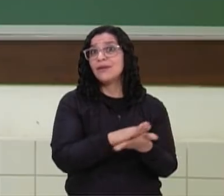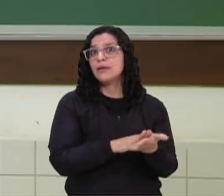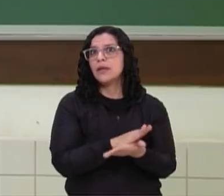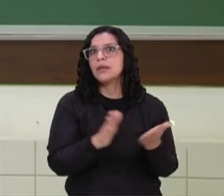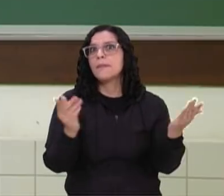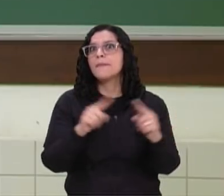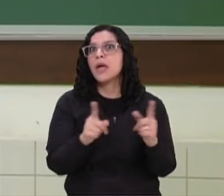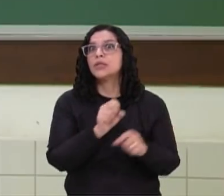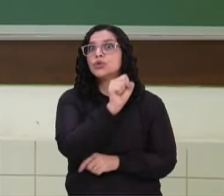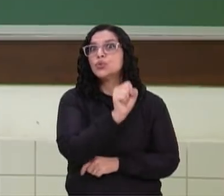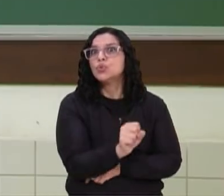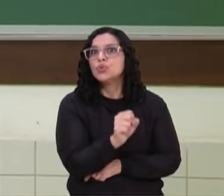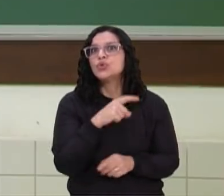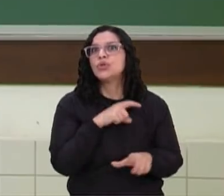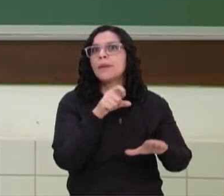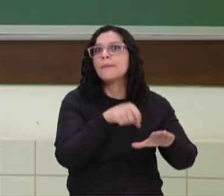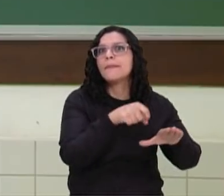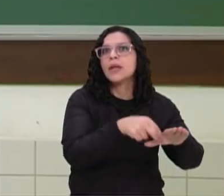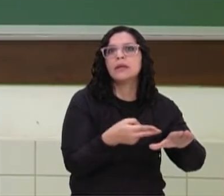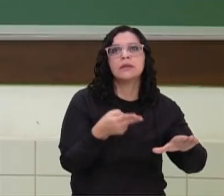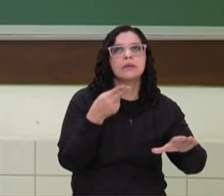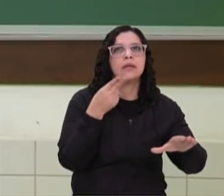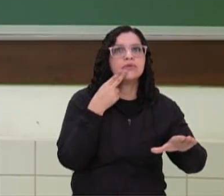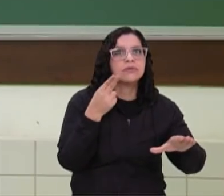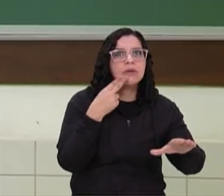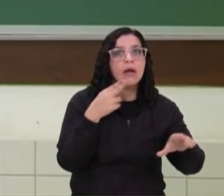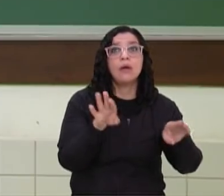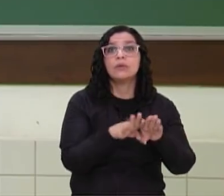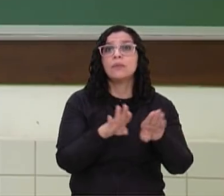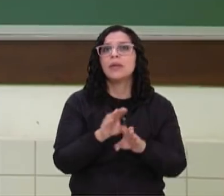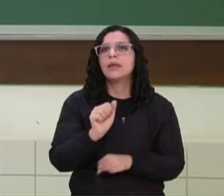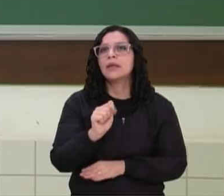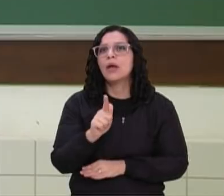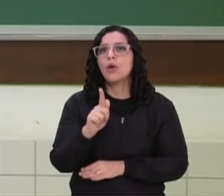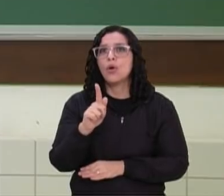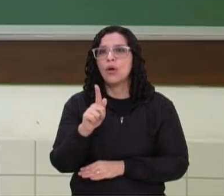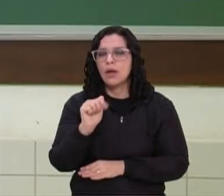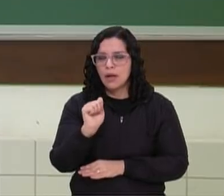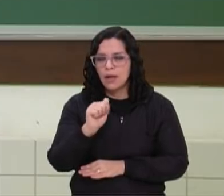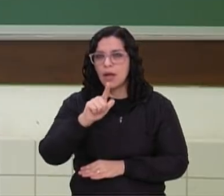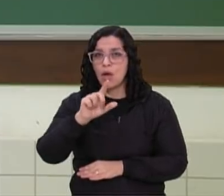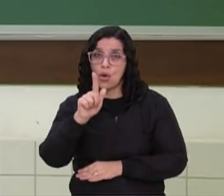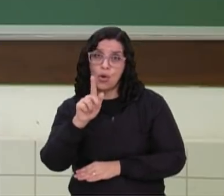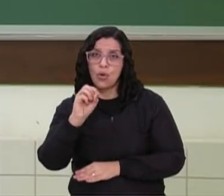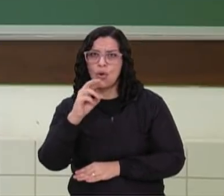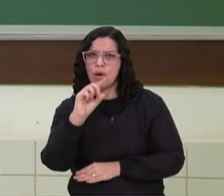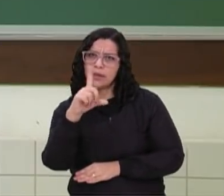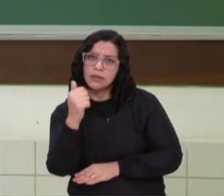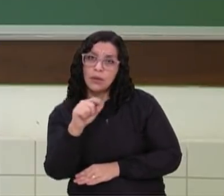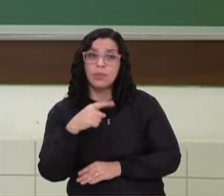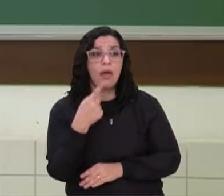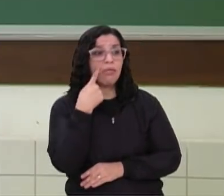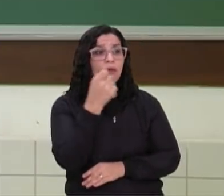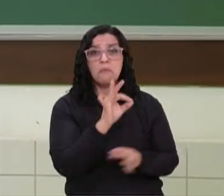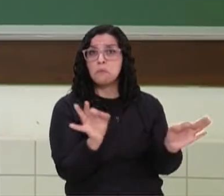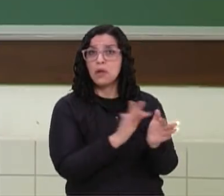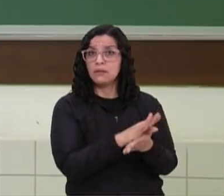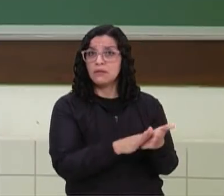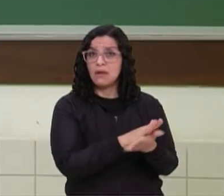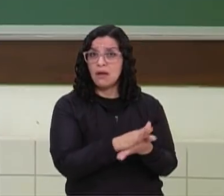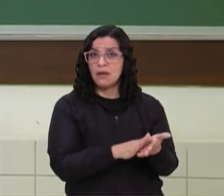nas colônias do sul, em que se plantava tabaco e algodão. Isso aí, justamente por não ter interesse